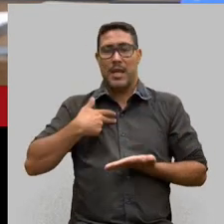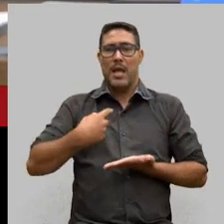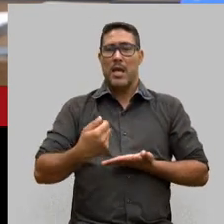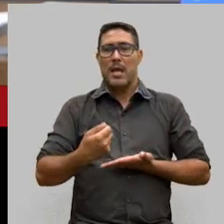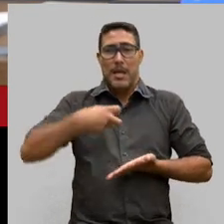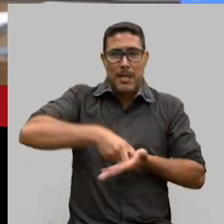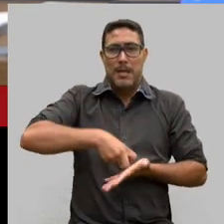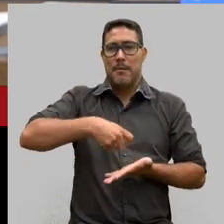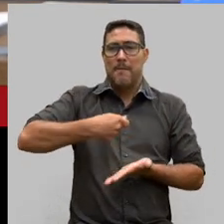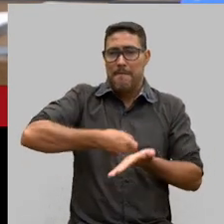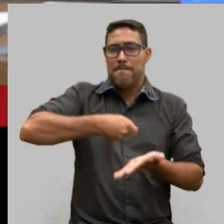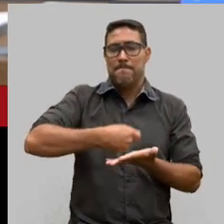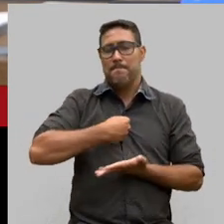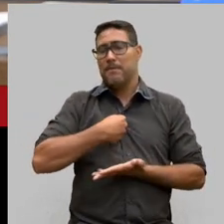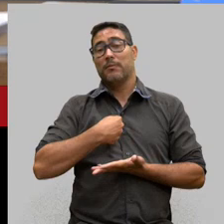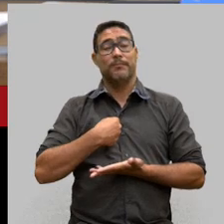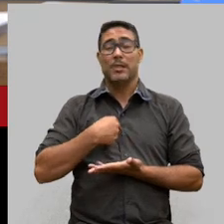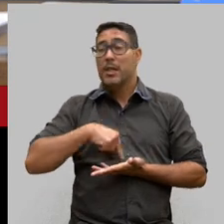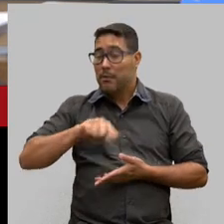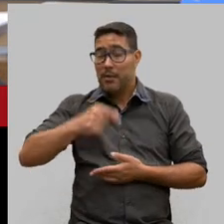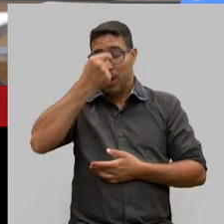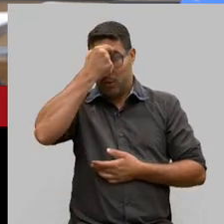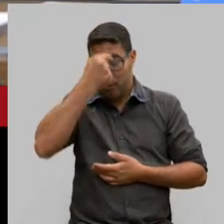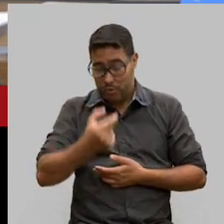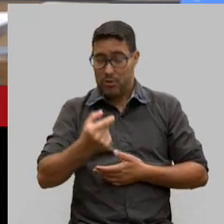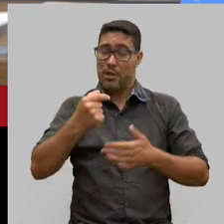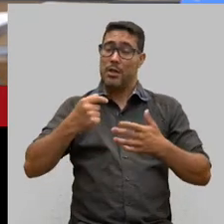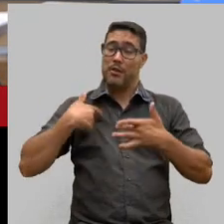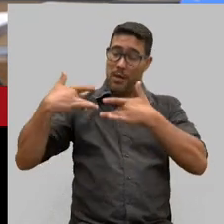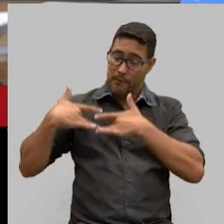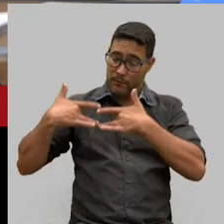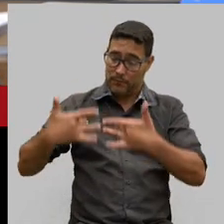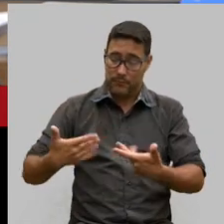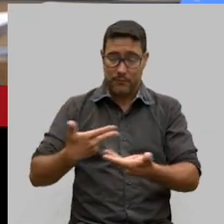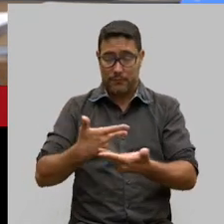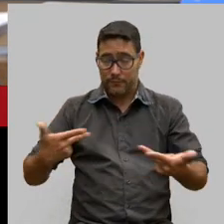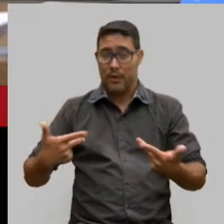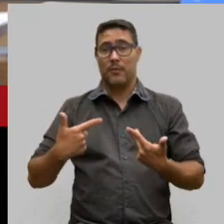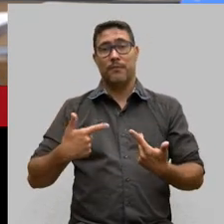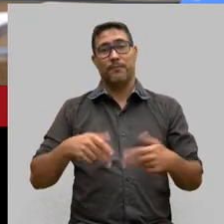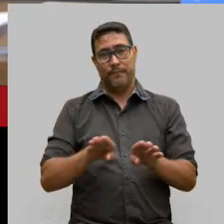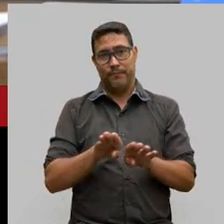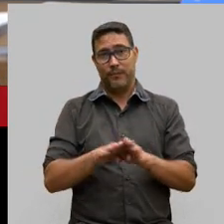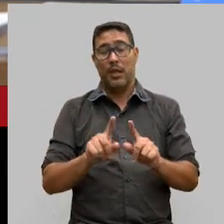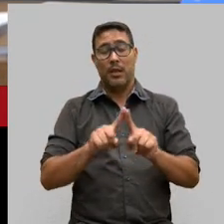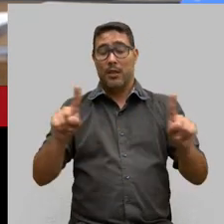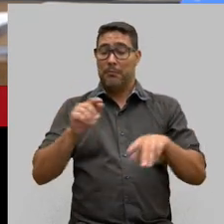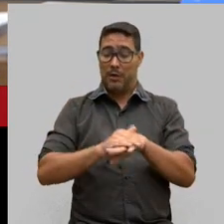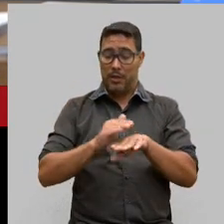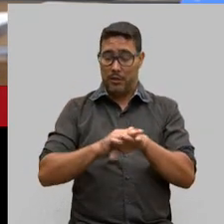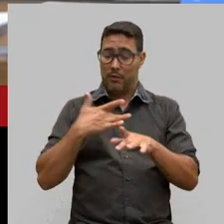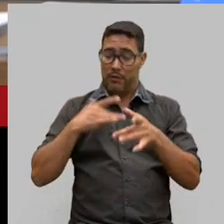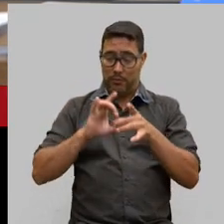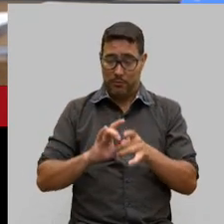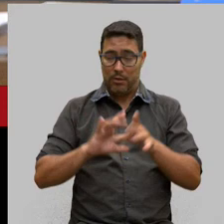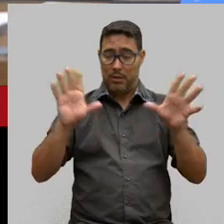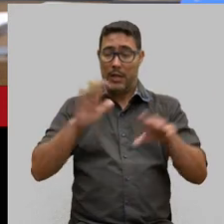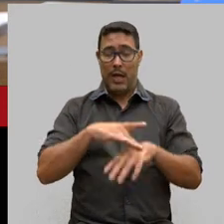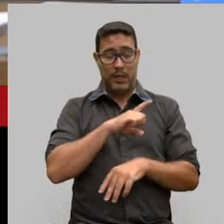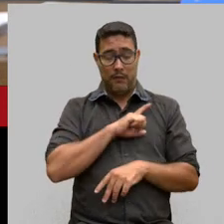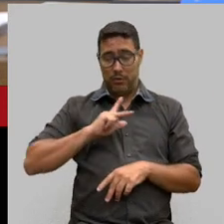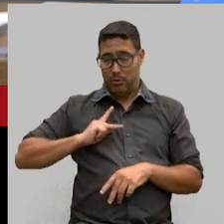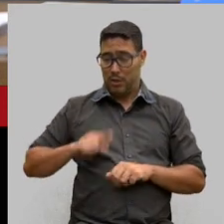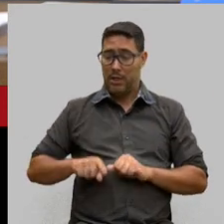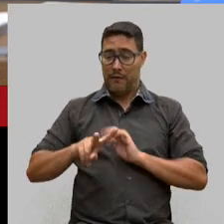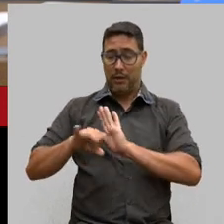lei a gente tem que fazer por consciência e voluntariedade já me estendi muito mas eu coloco à disposição novamente a defensoria para